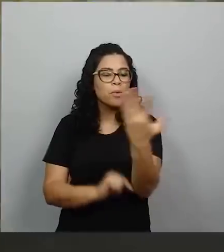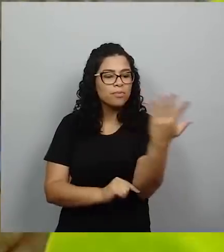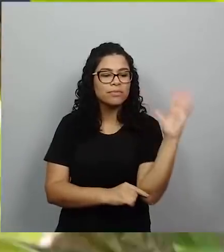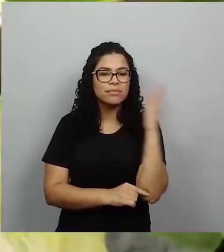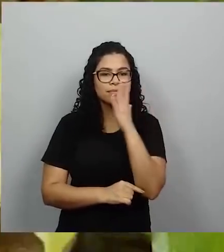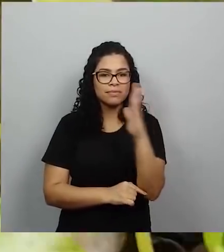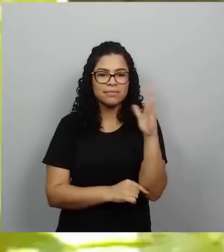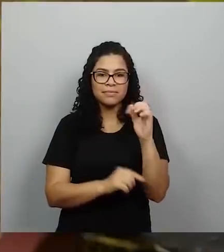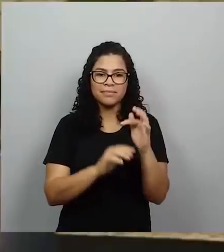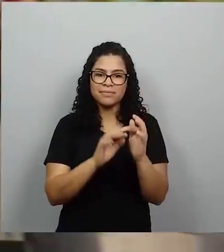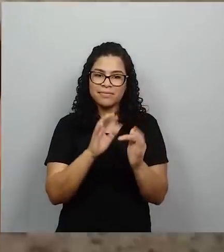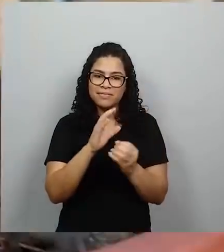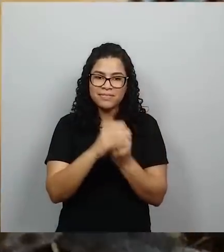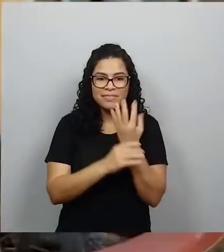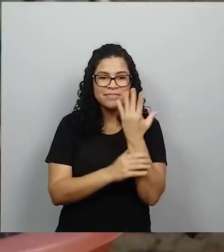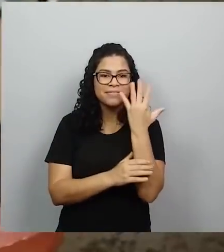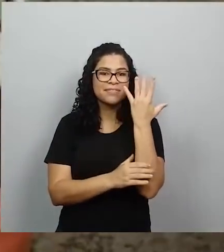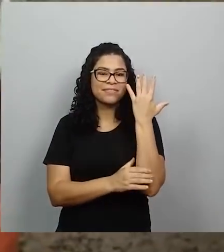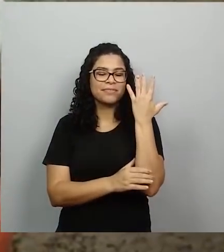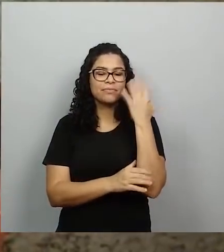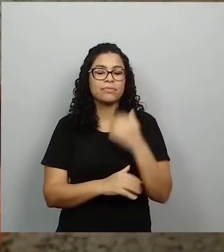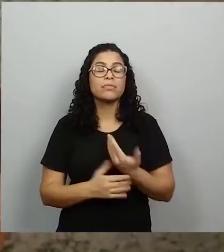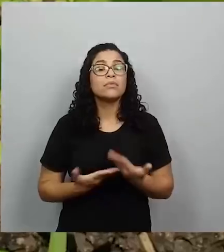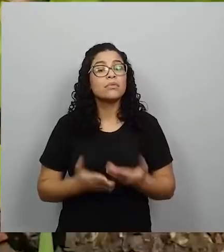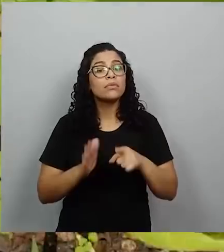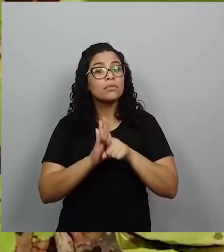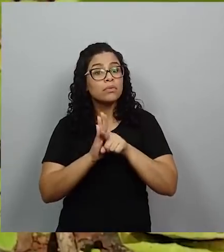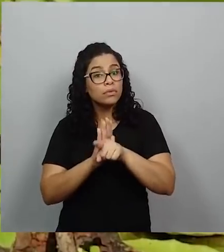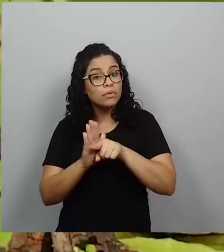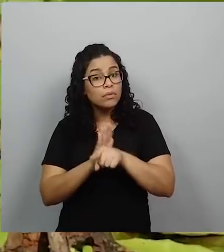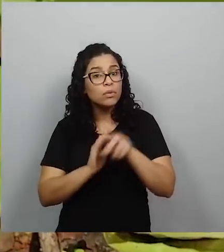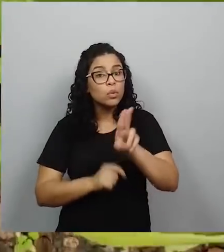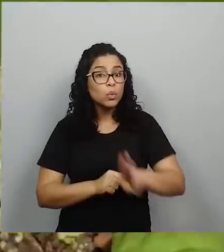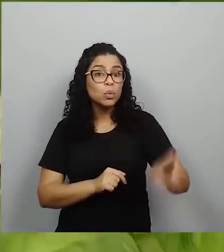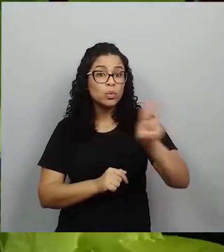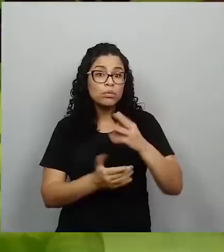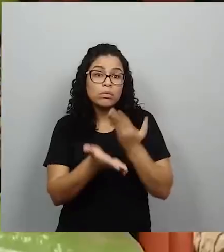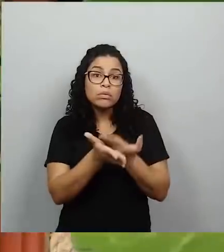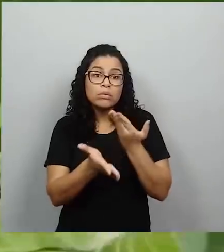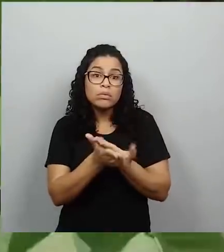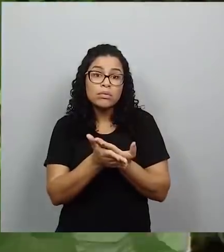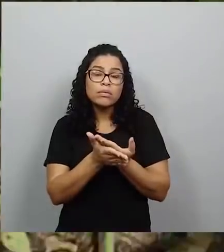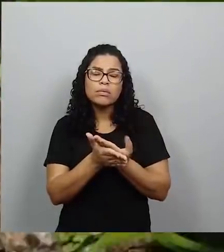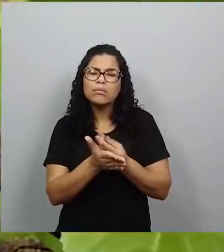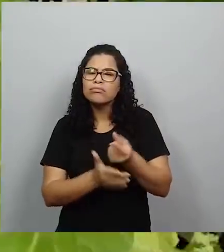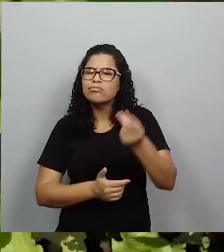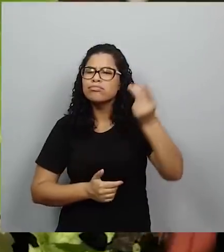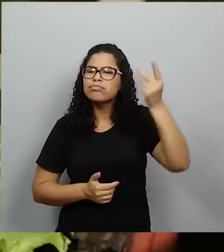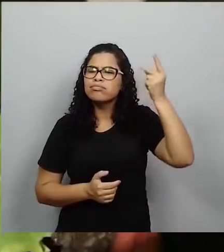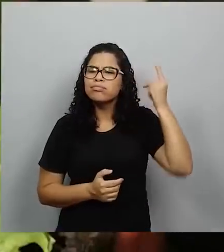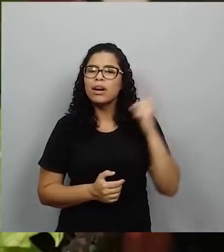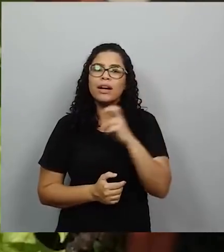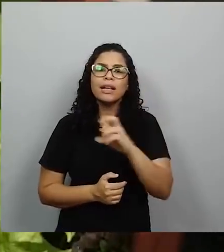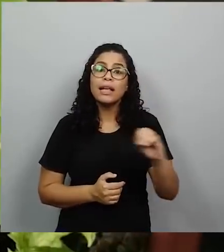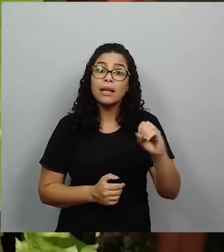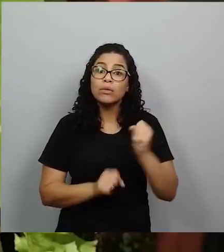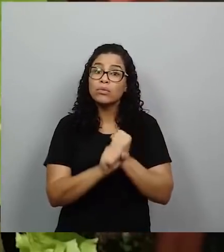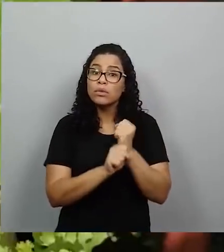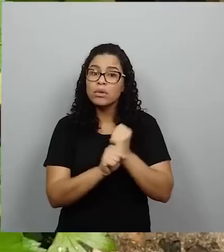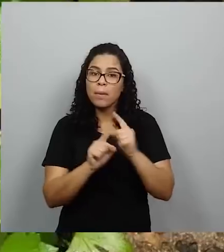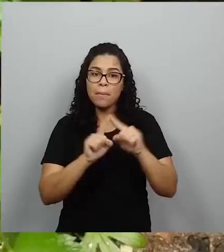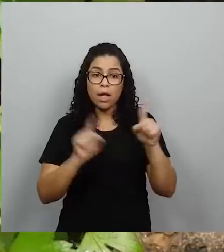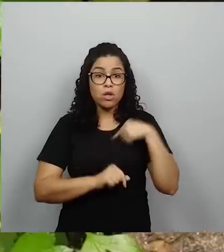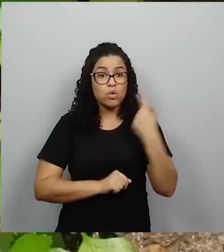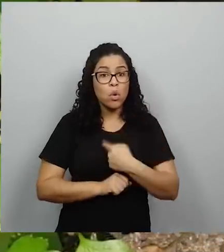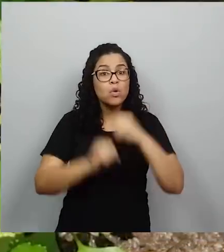suas interações. Os pesquisadores usam essas plantas secas para estudar há mais de 500 anos. Mas a